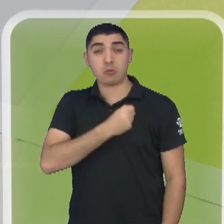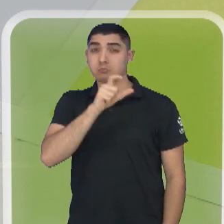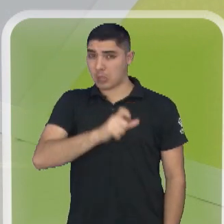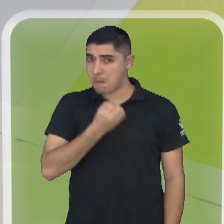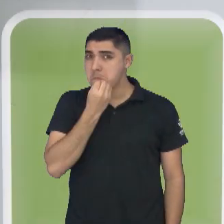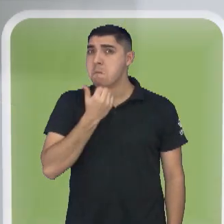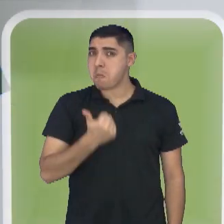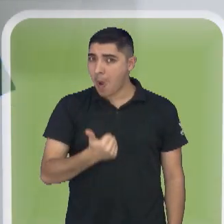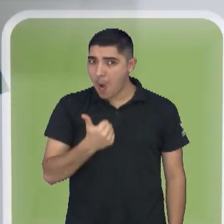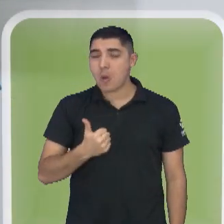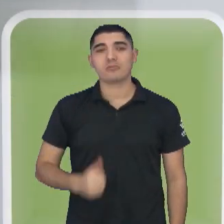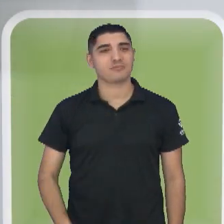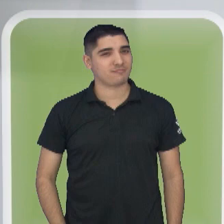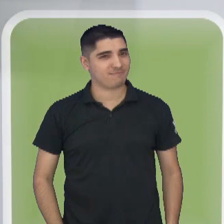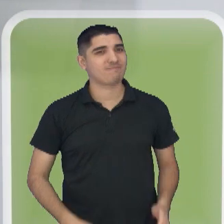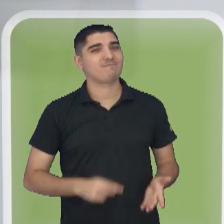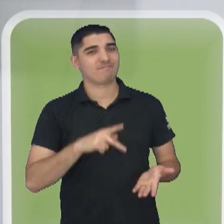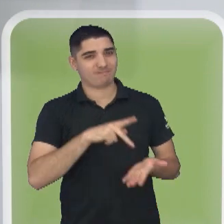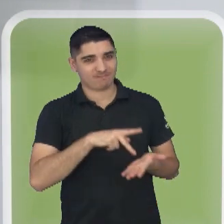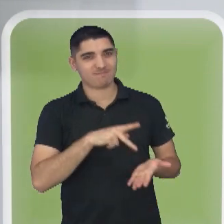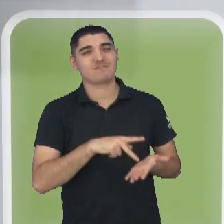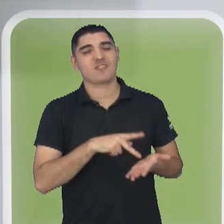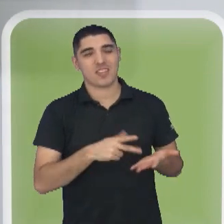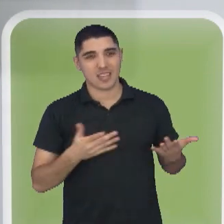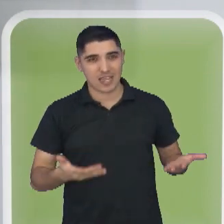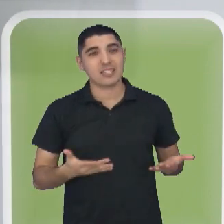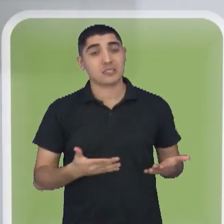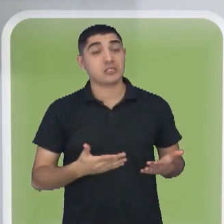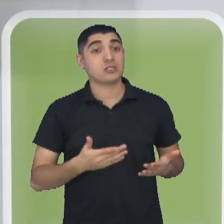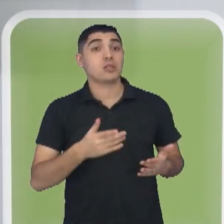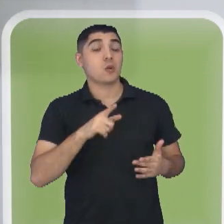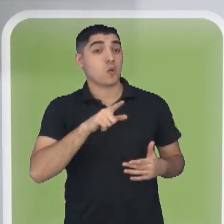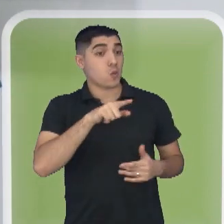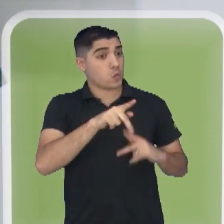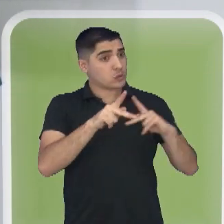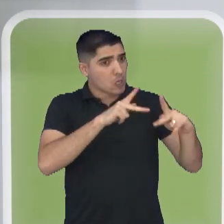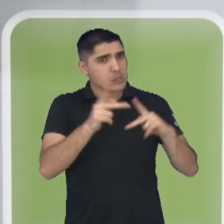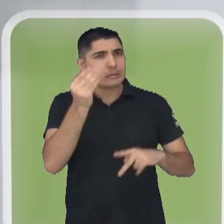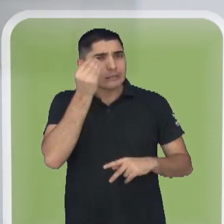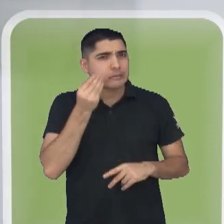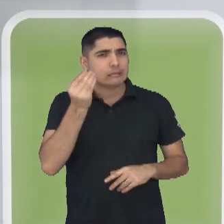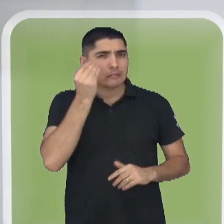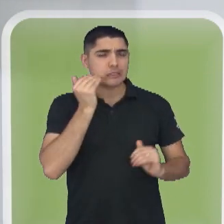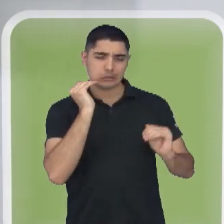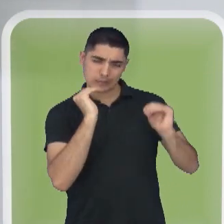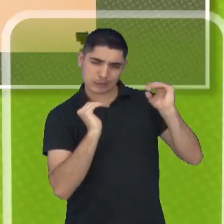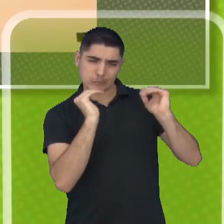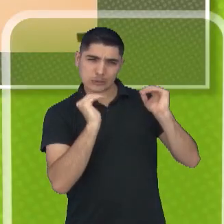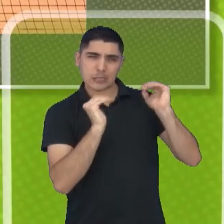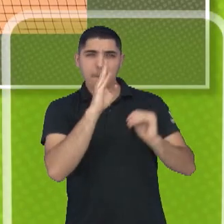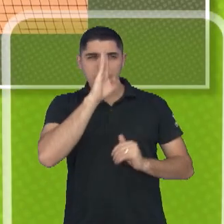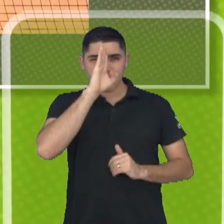viu, Brunão? Aí a São José foi até valente, brigou bastante, principalmente no último set aí com